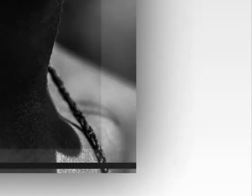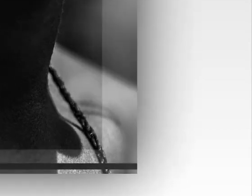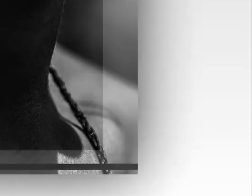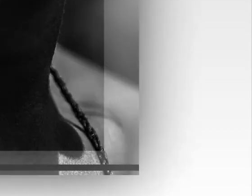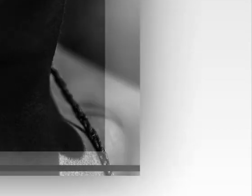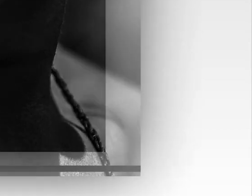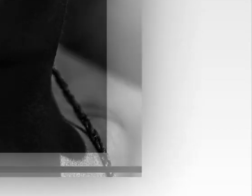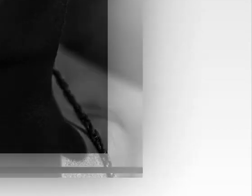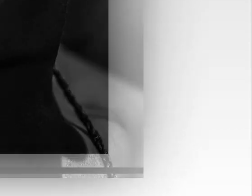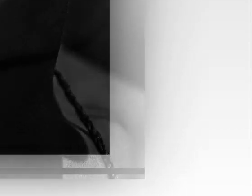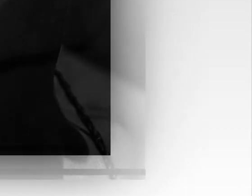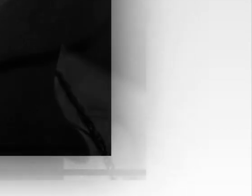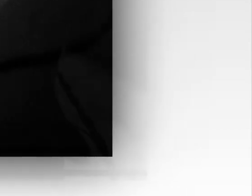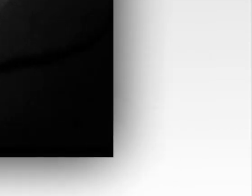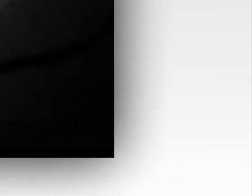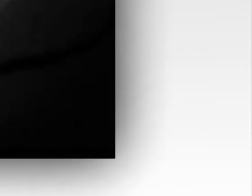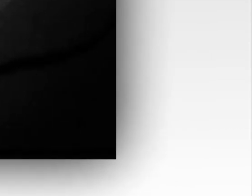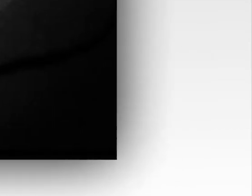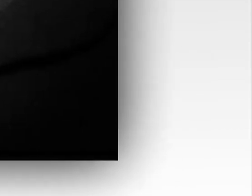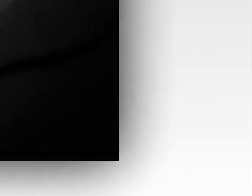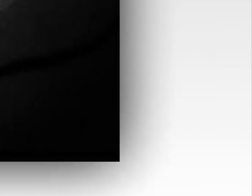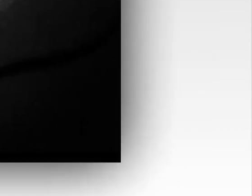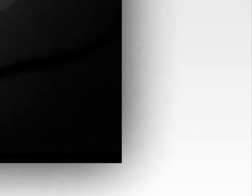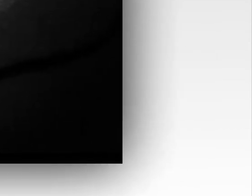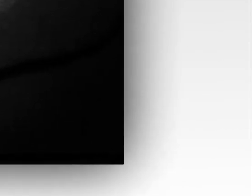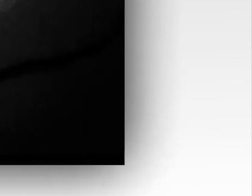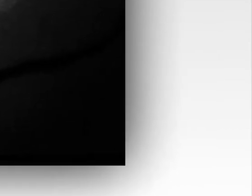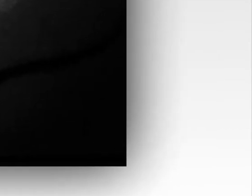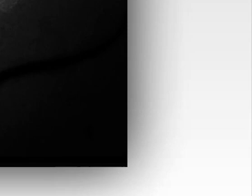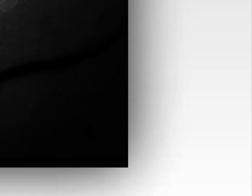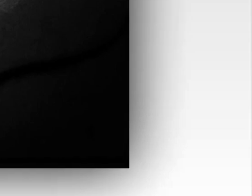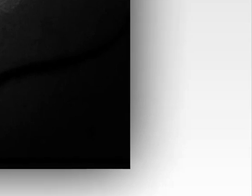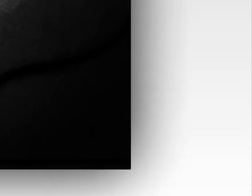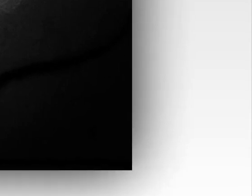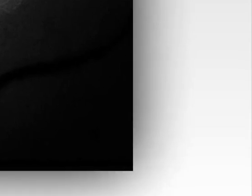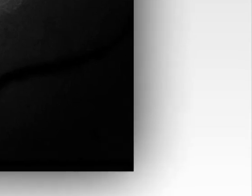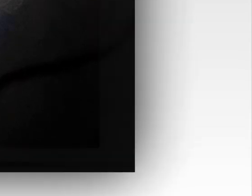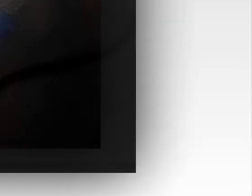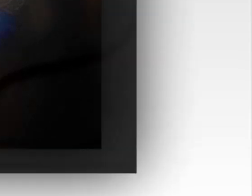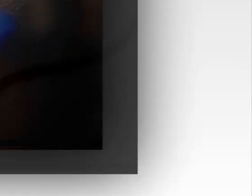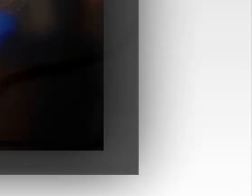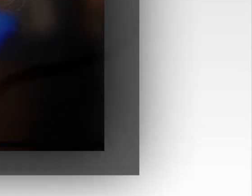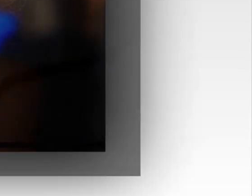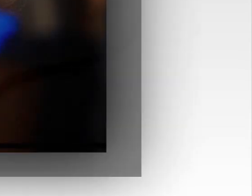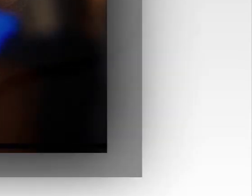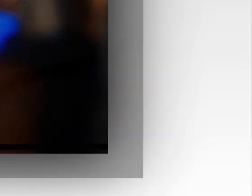Eu vi o Socó descendo a ladeira.